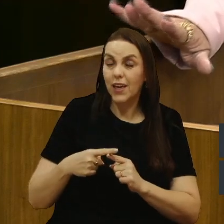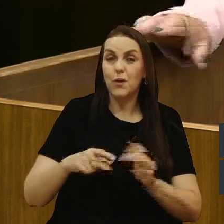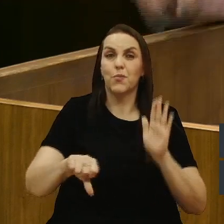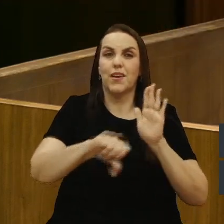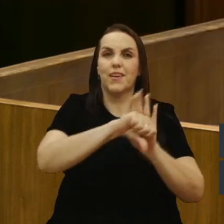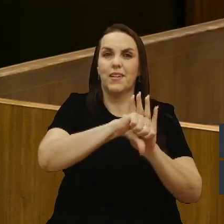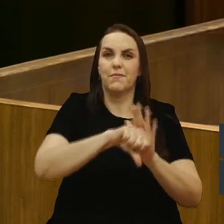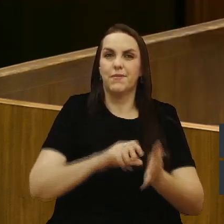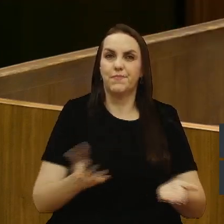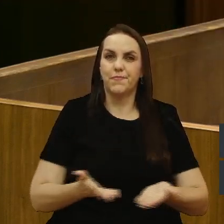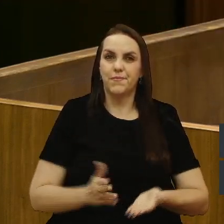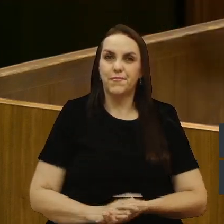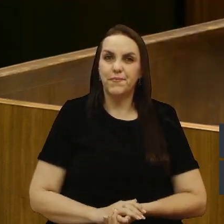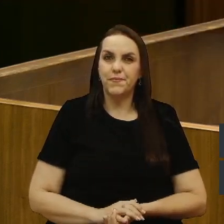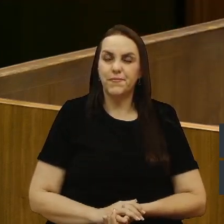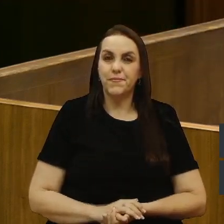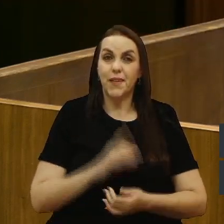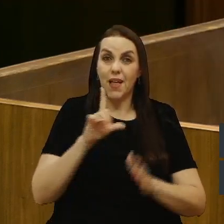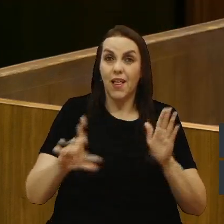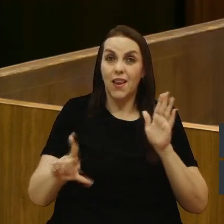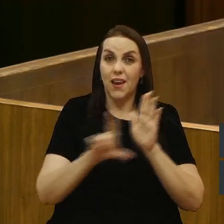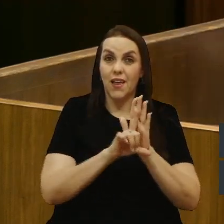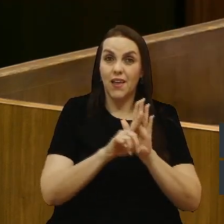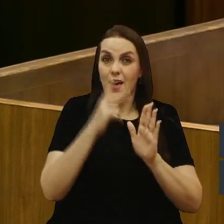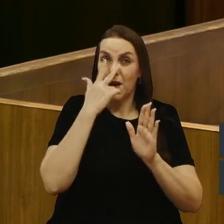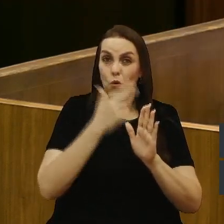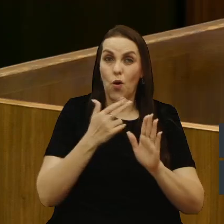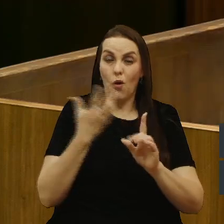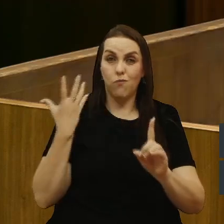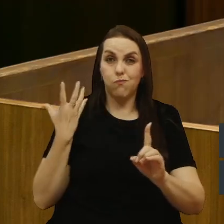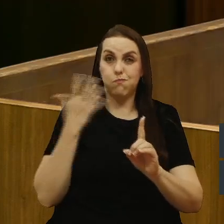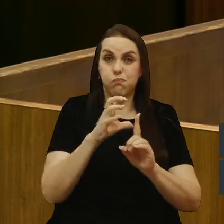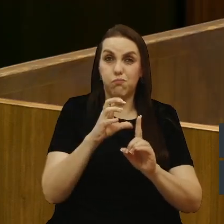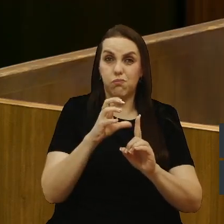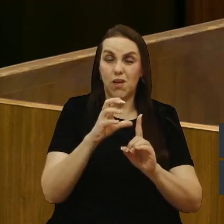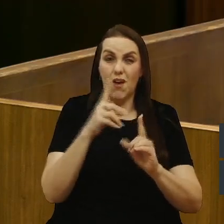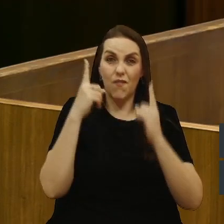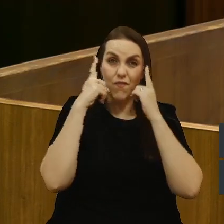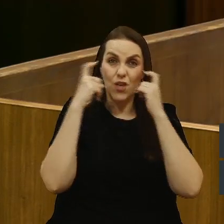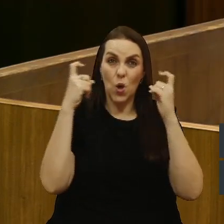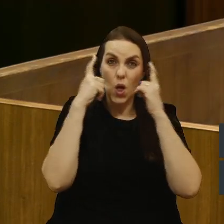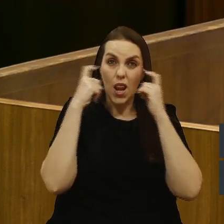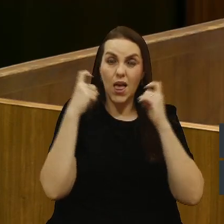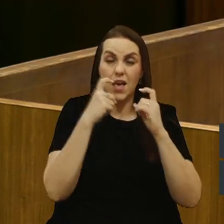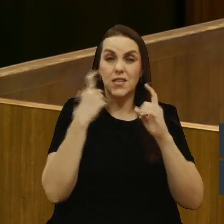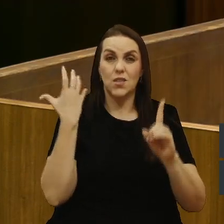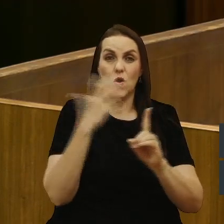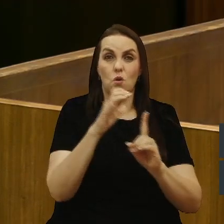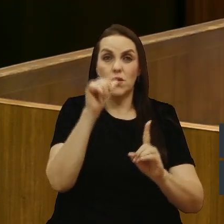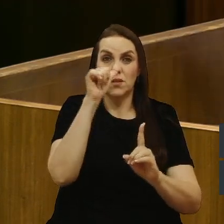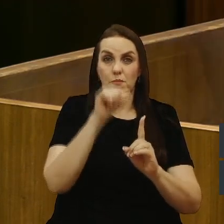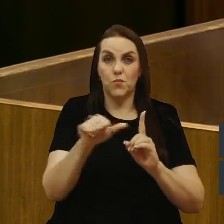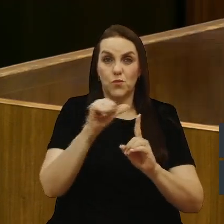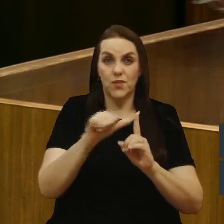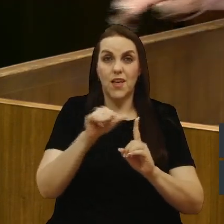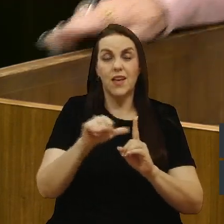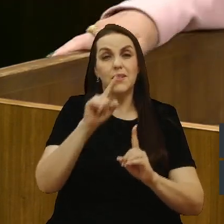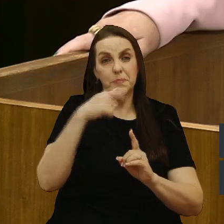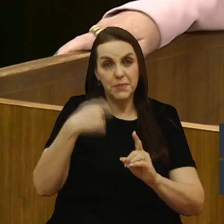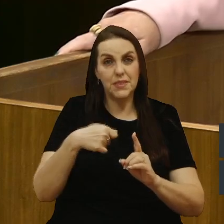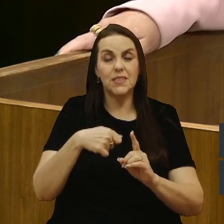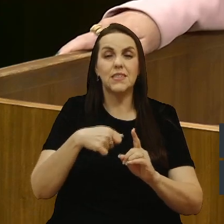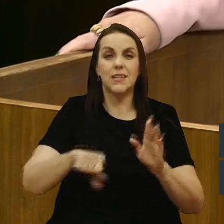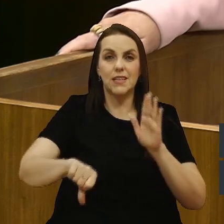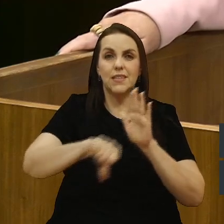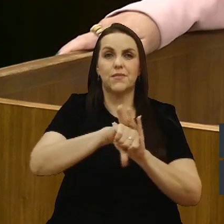crime. Então é isto que essa lei de ofensa, de violência contra as mulheres, ela precisa ser